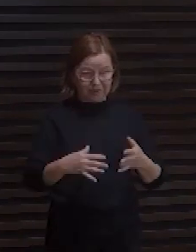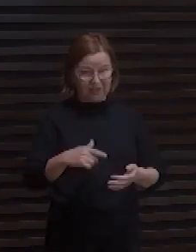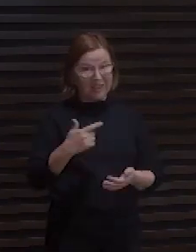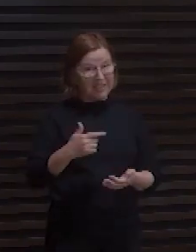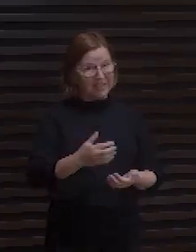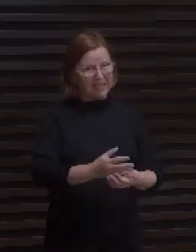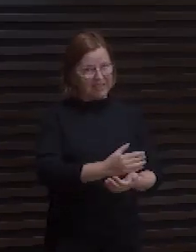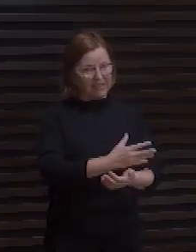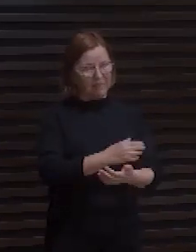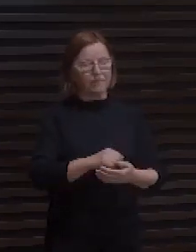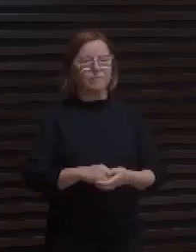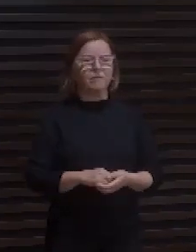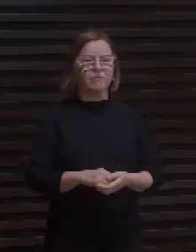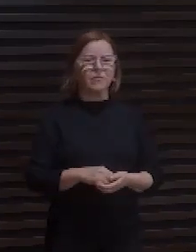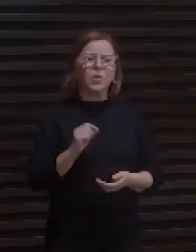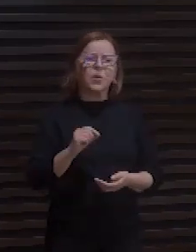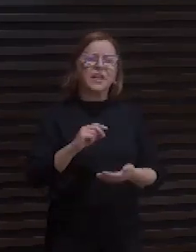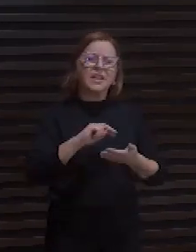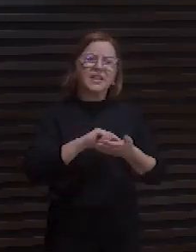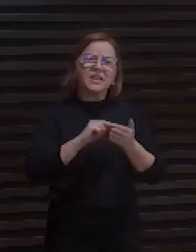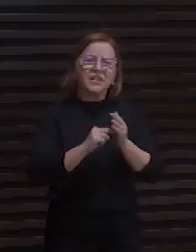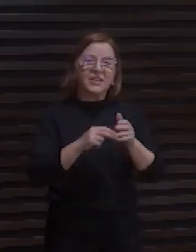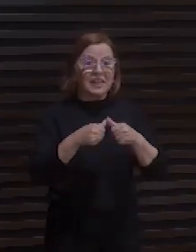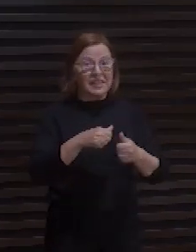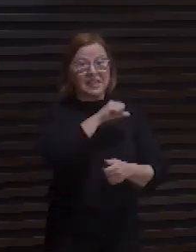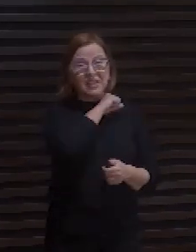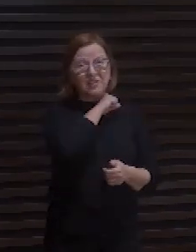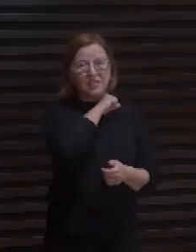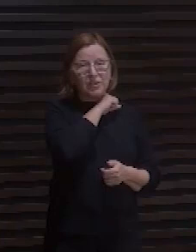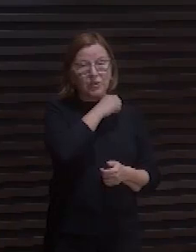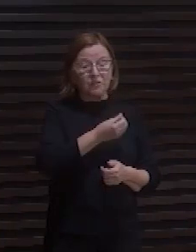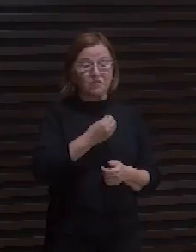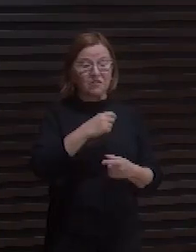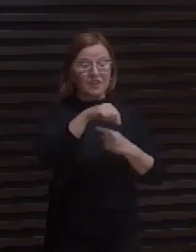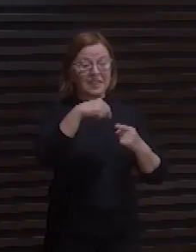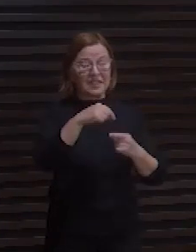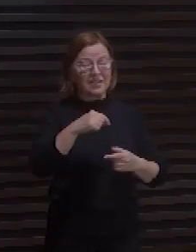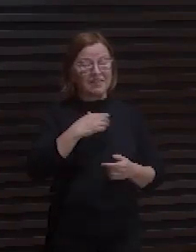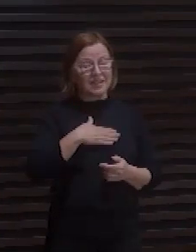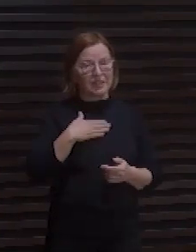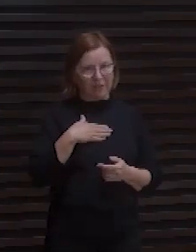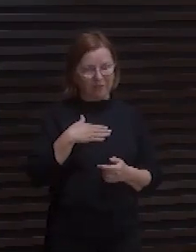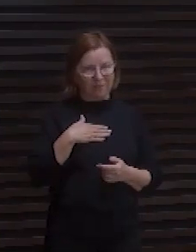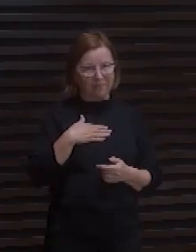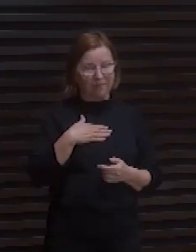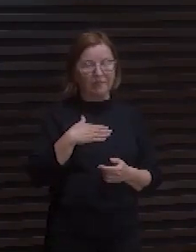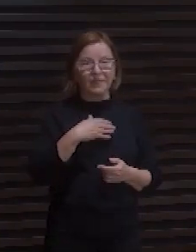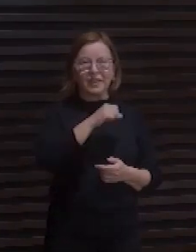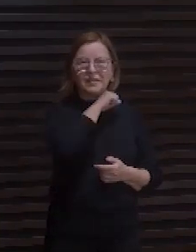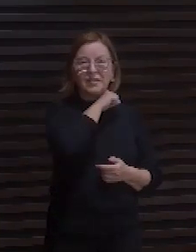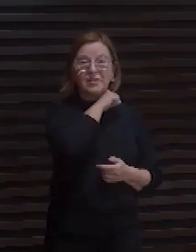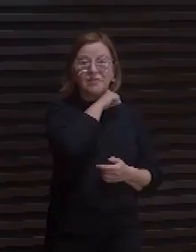E o que seria esse sacrifício vivo, santo e agradável? Um sacrifício vivo. Porque no